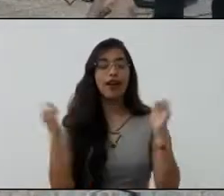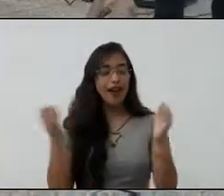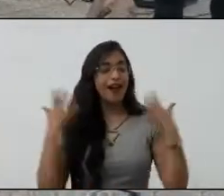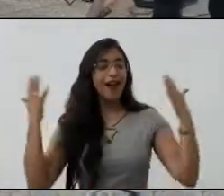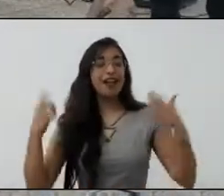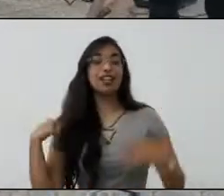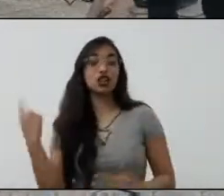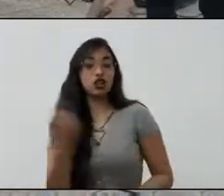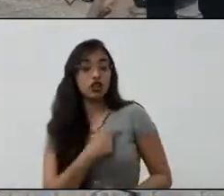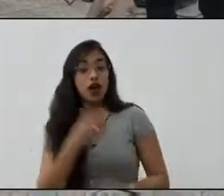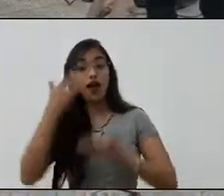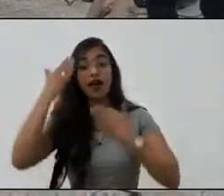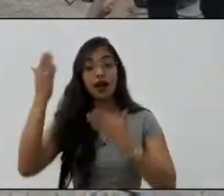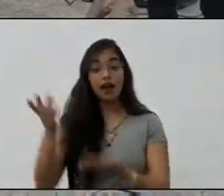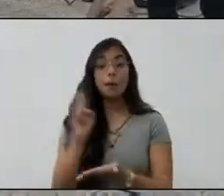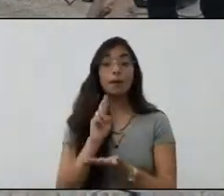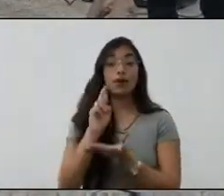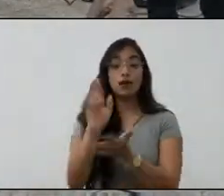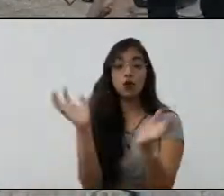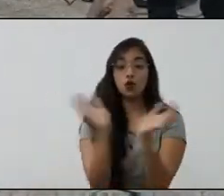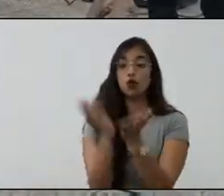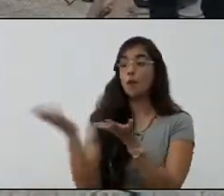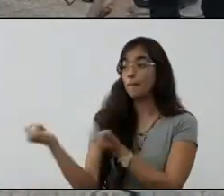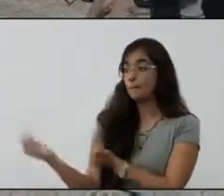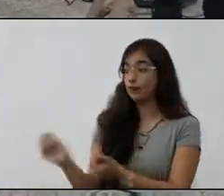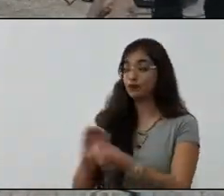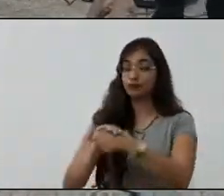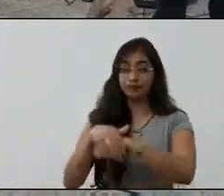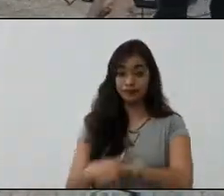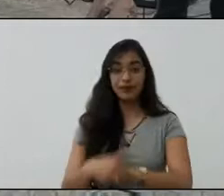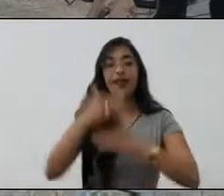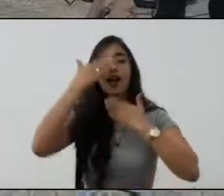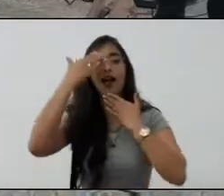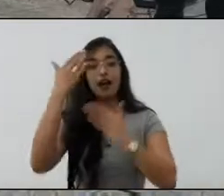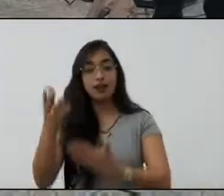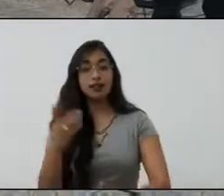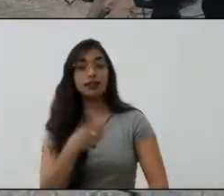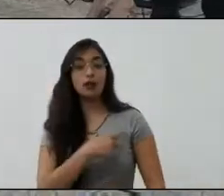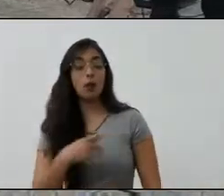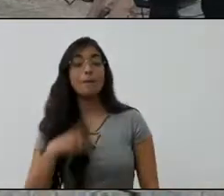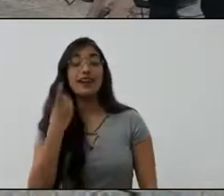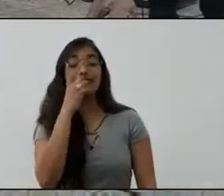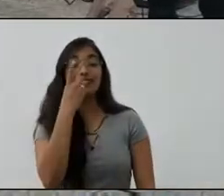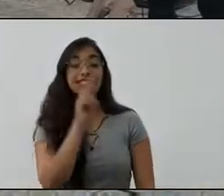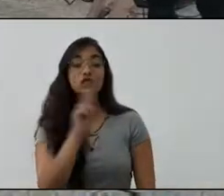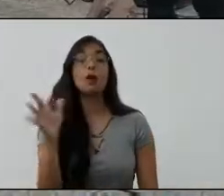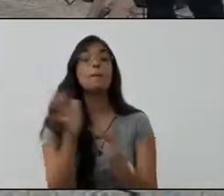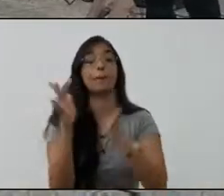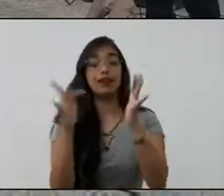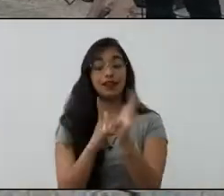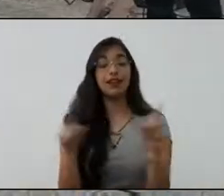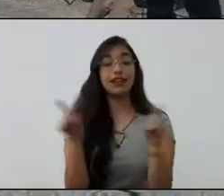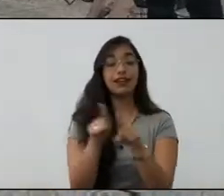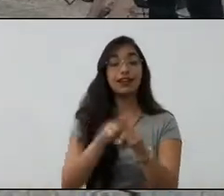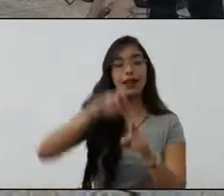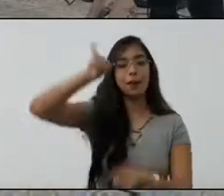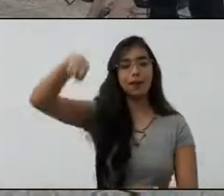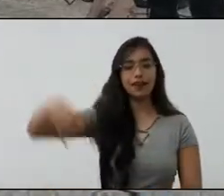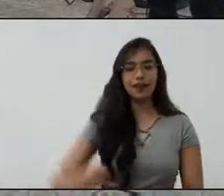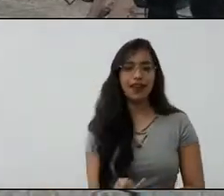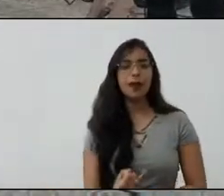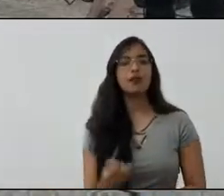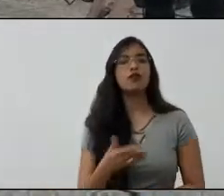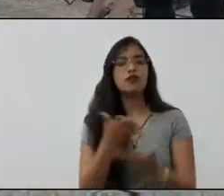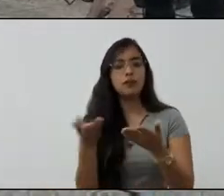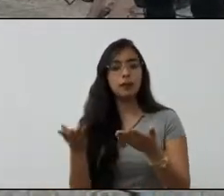apresentando o grupo Plenitude nessa noite. Agradecemos a pessoa do pastor Davi, em nome de Jesus. E aproveito a oportunidade para